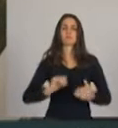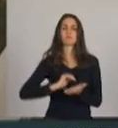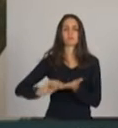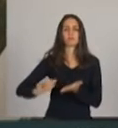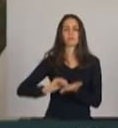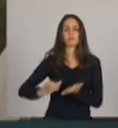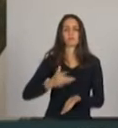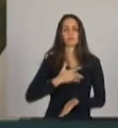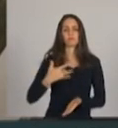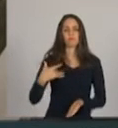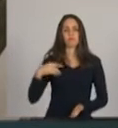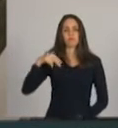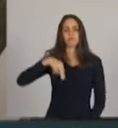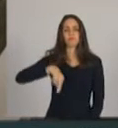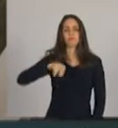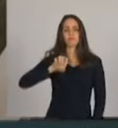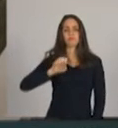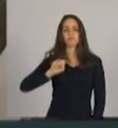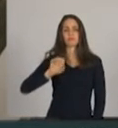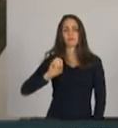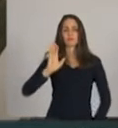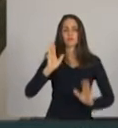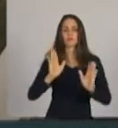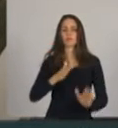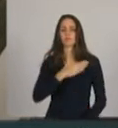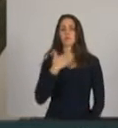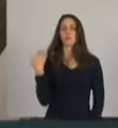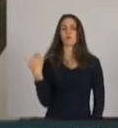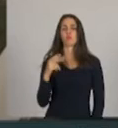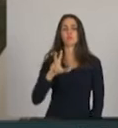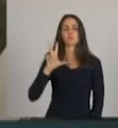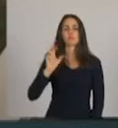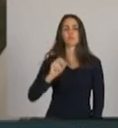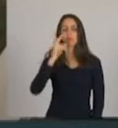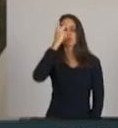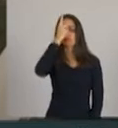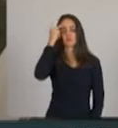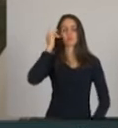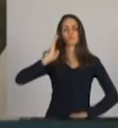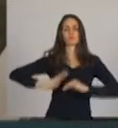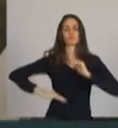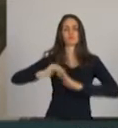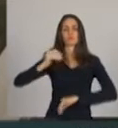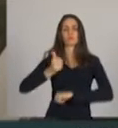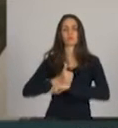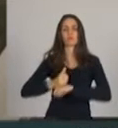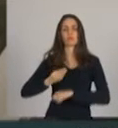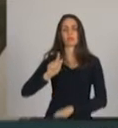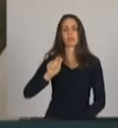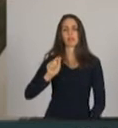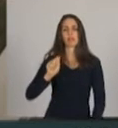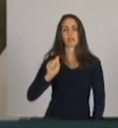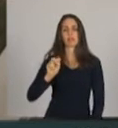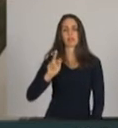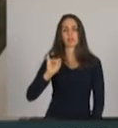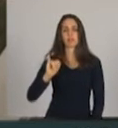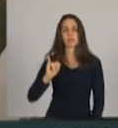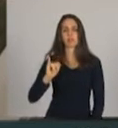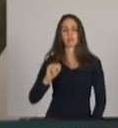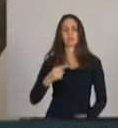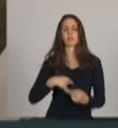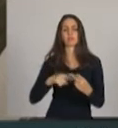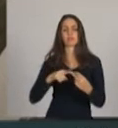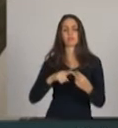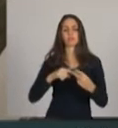secretário Nésio. Já morreram mais de 50 garis, coletores,